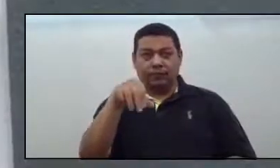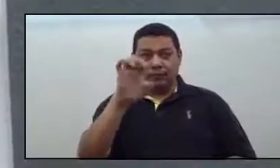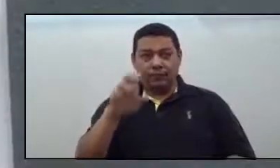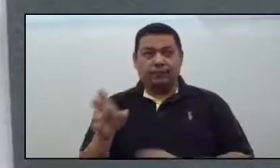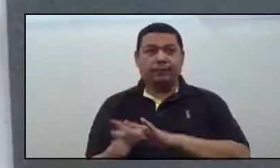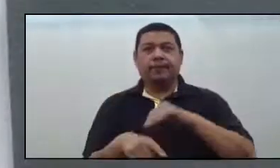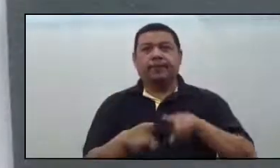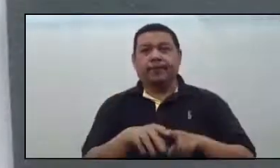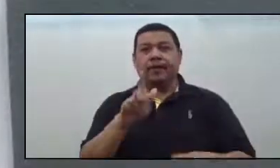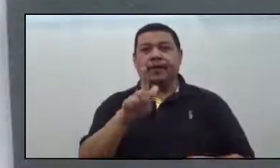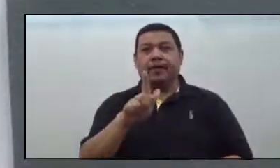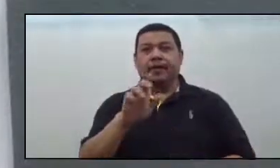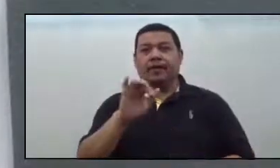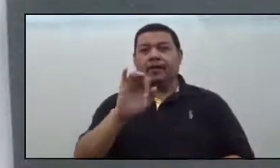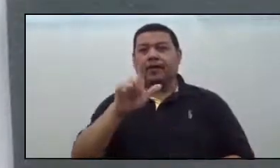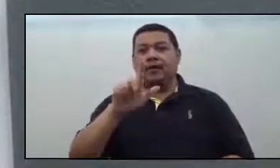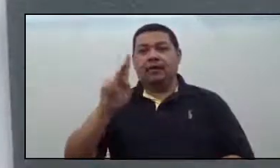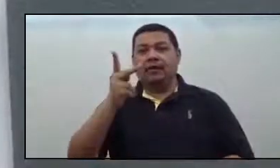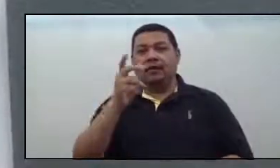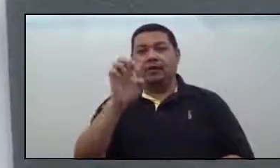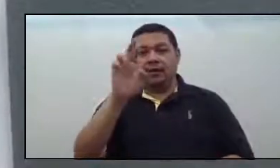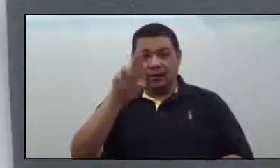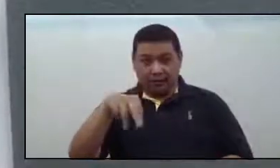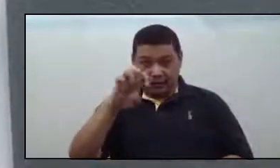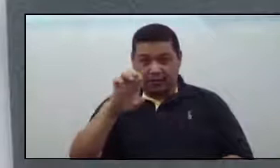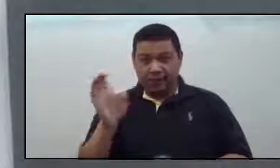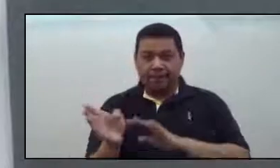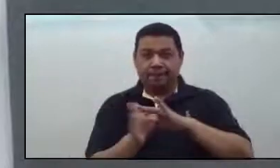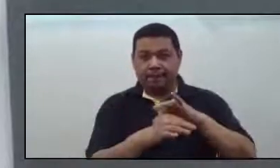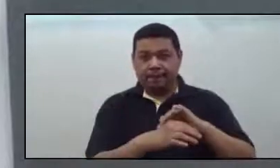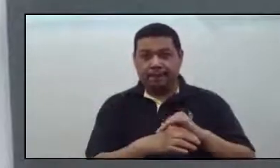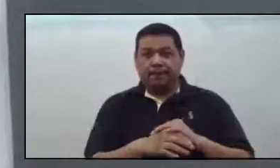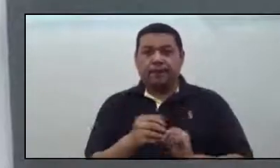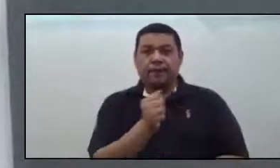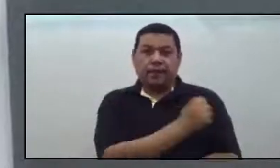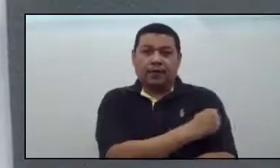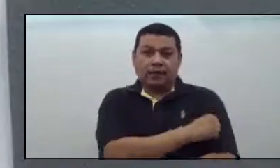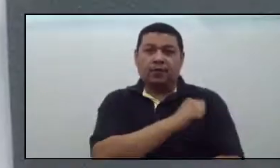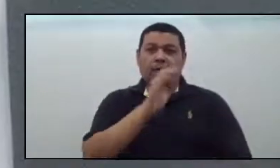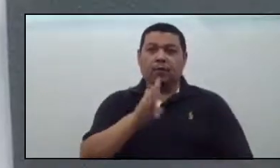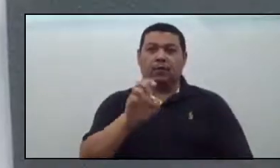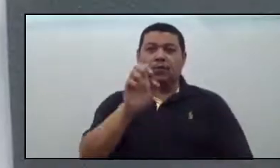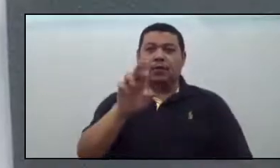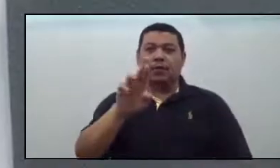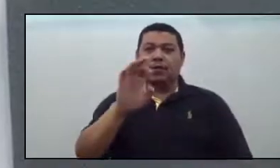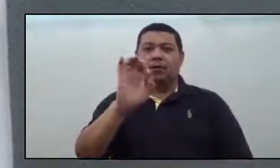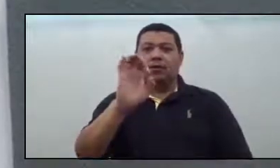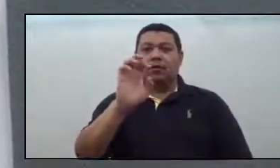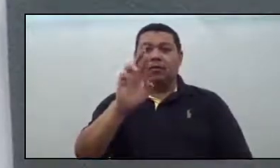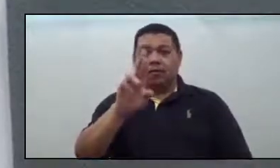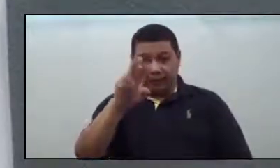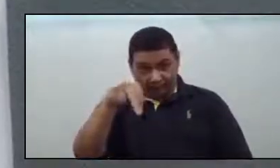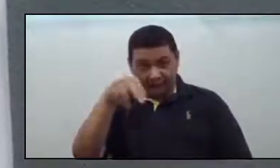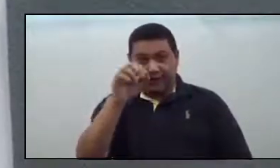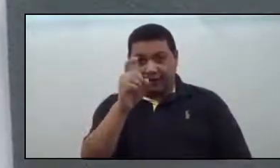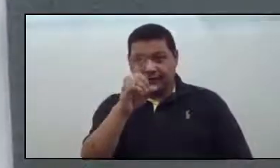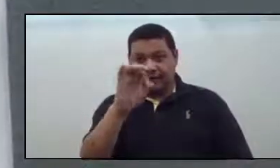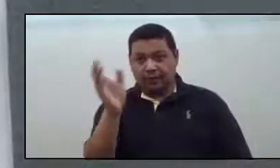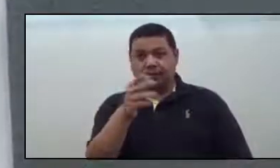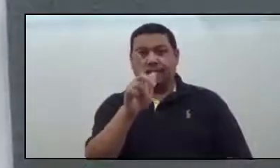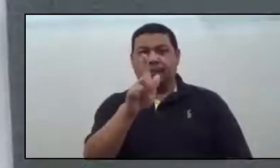Guimarães. Em seu nome, cumprimentar todos os jovens que abrilhantam essa sessão no dia de